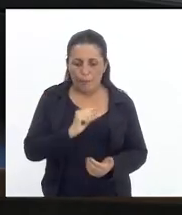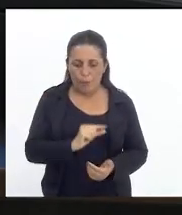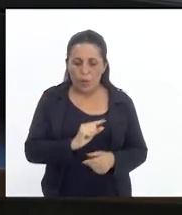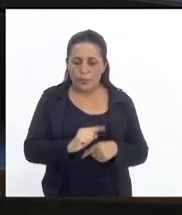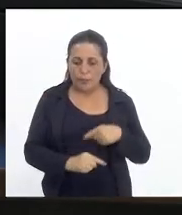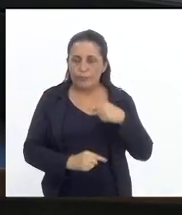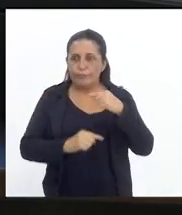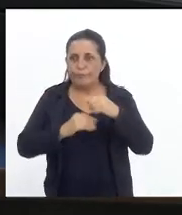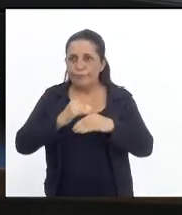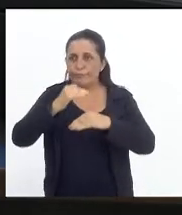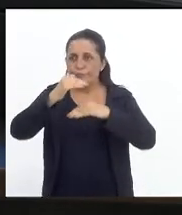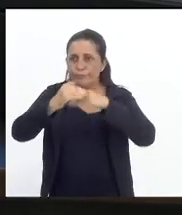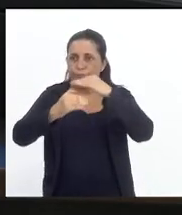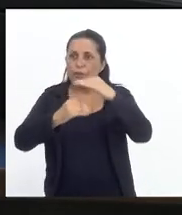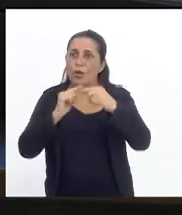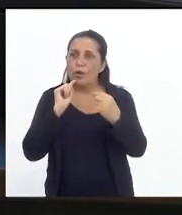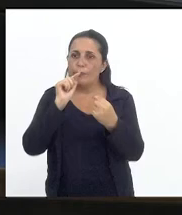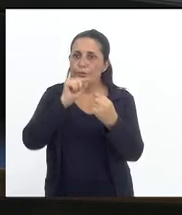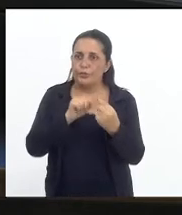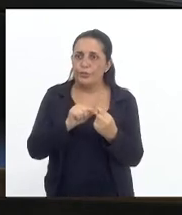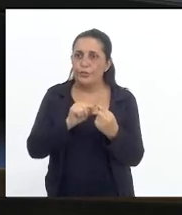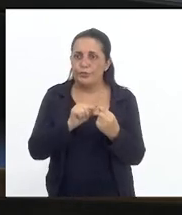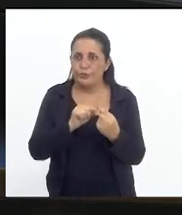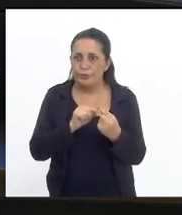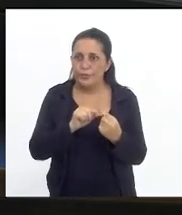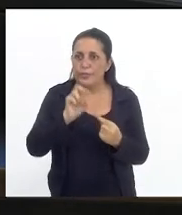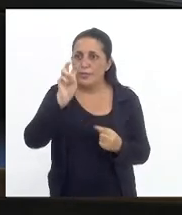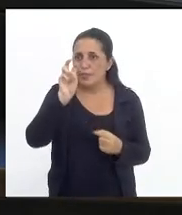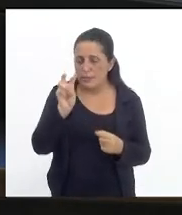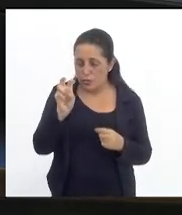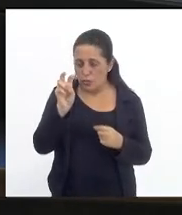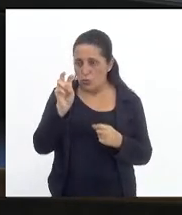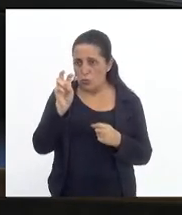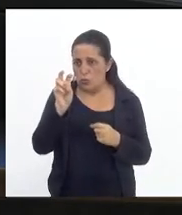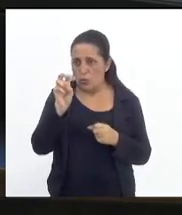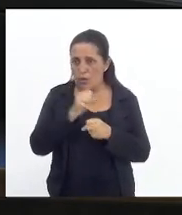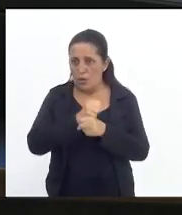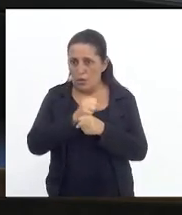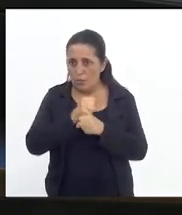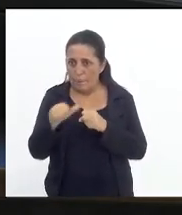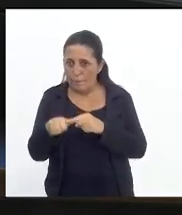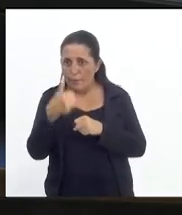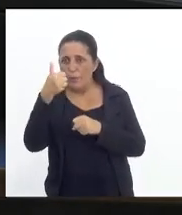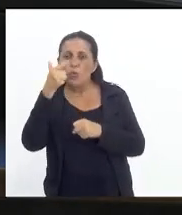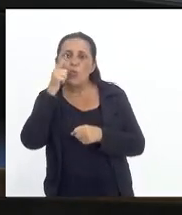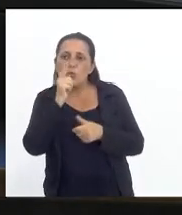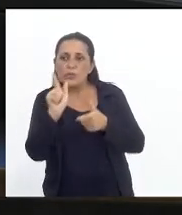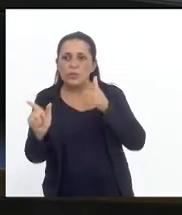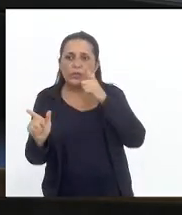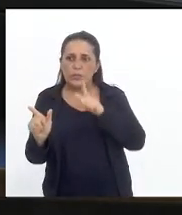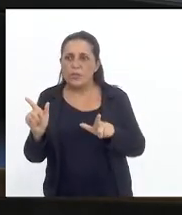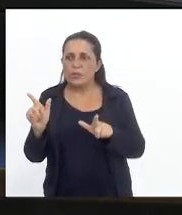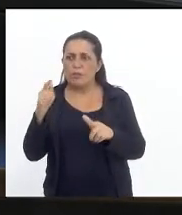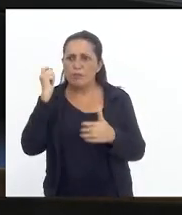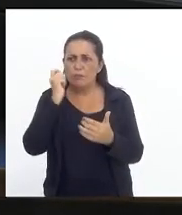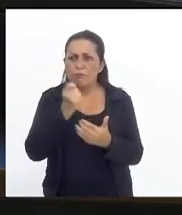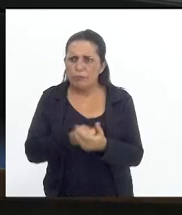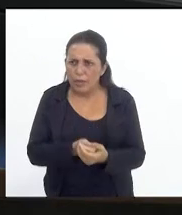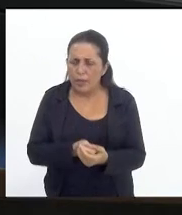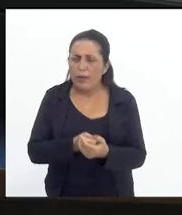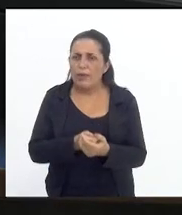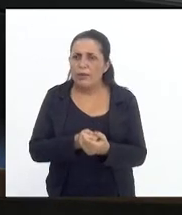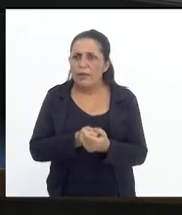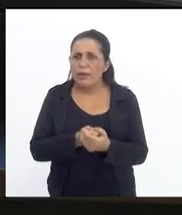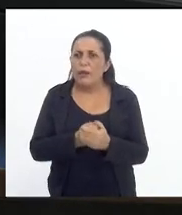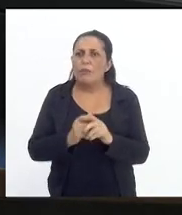vai aumentando então nosso objetivo é que nos cinco primeiros anos a gente consiga pagar através de alguns ativos